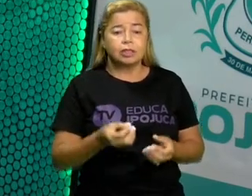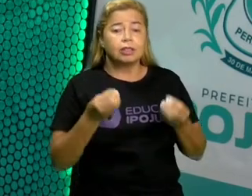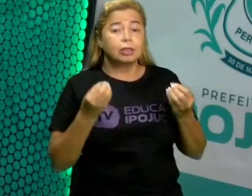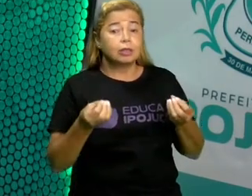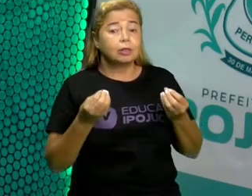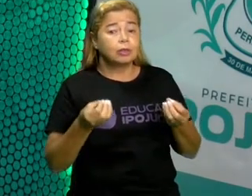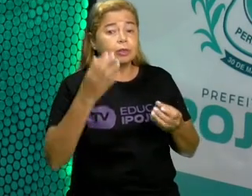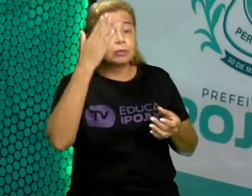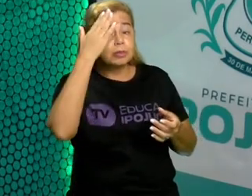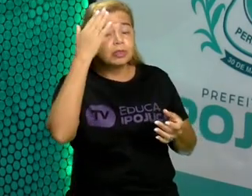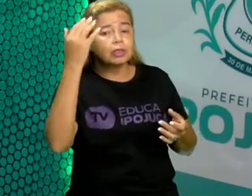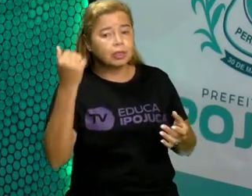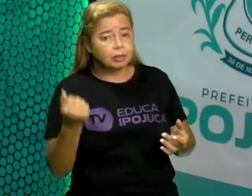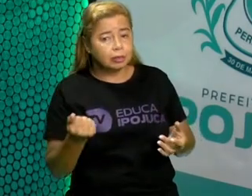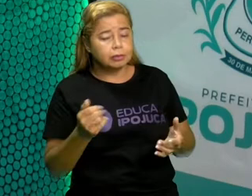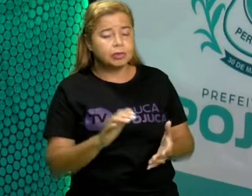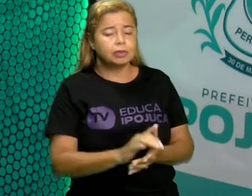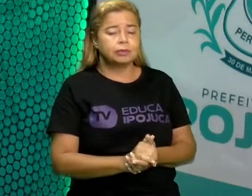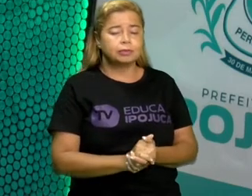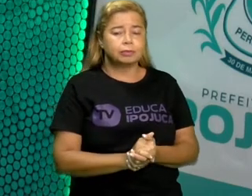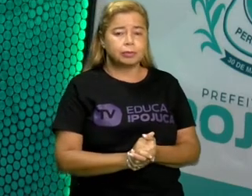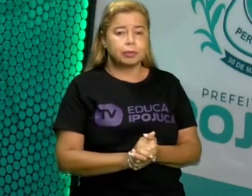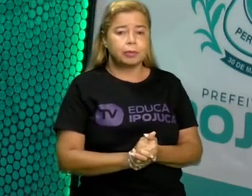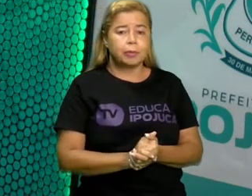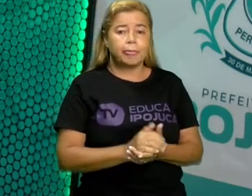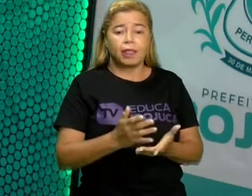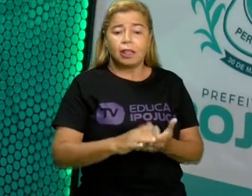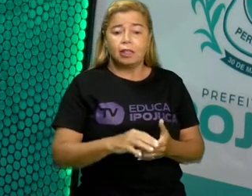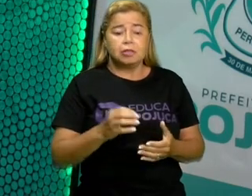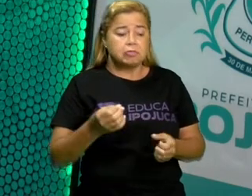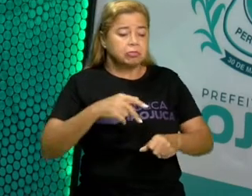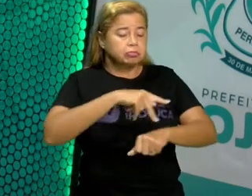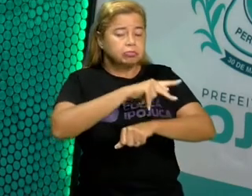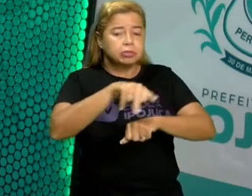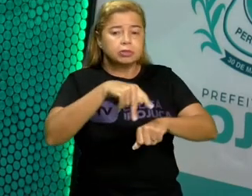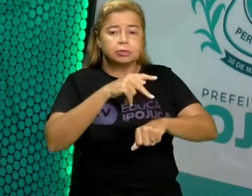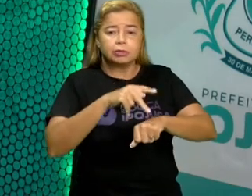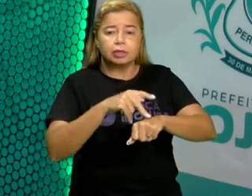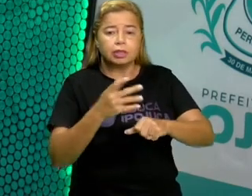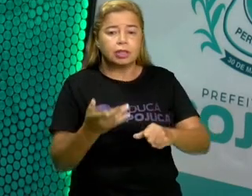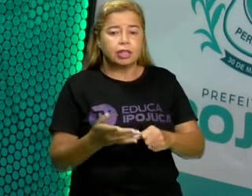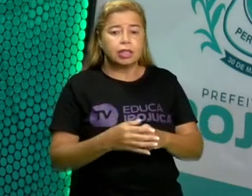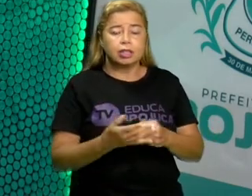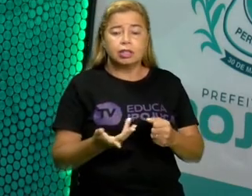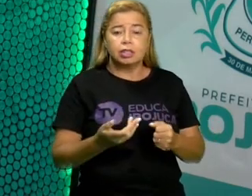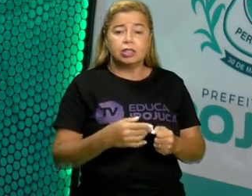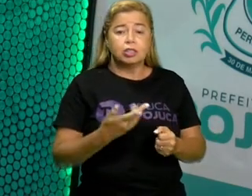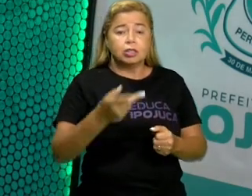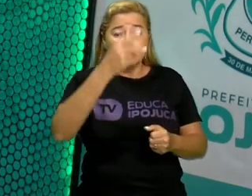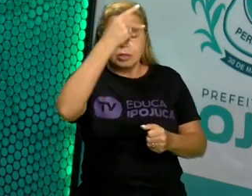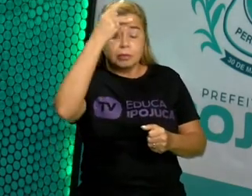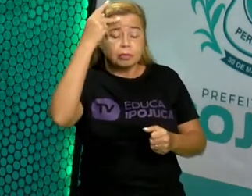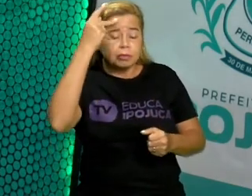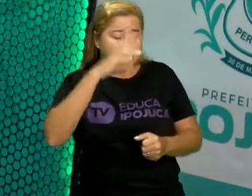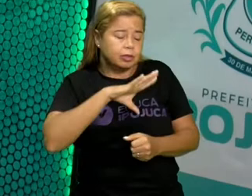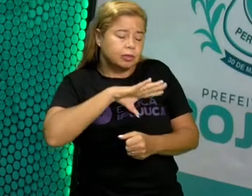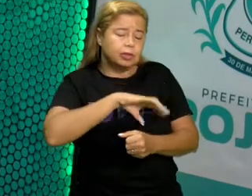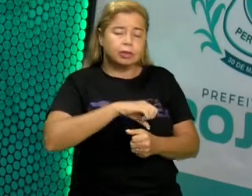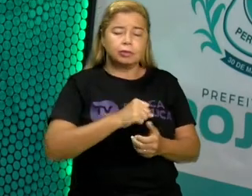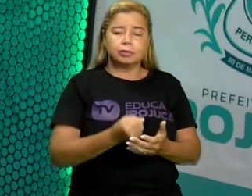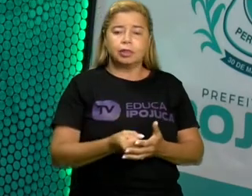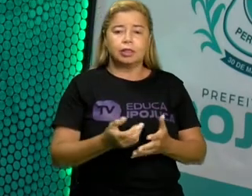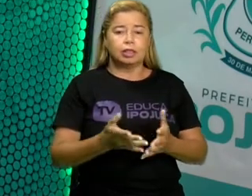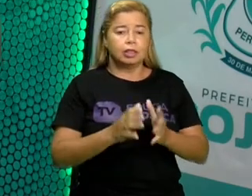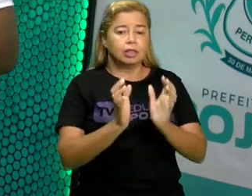acontecendo seja com o nosso país seja com nosso ente querido seja com a nossa